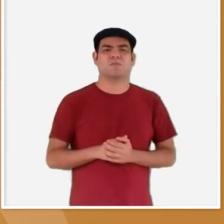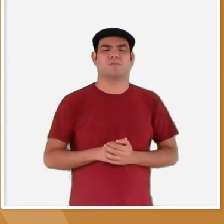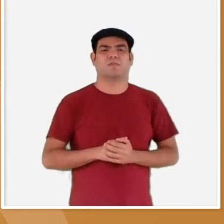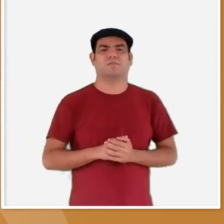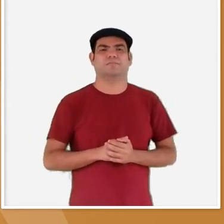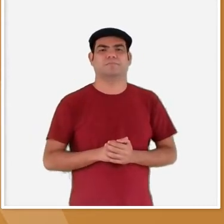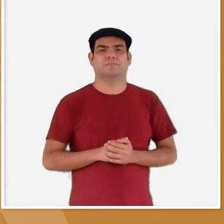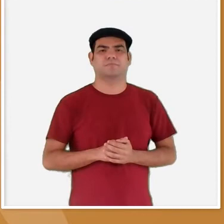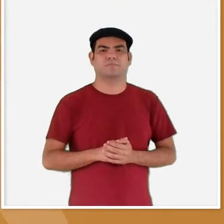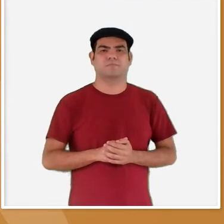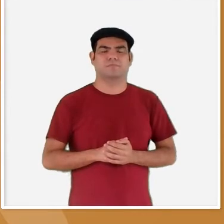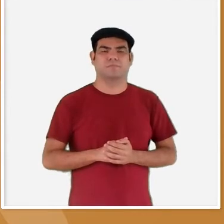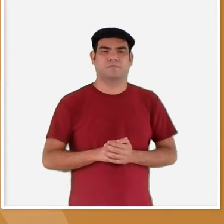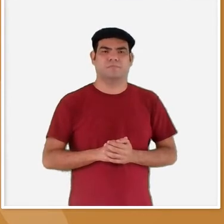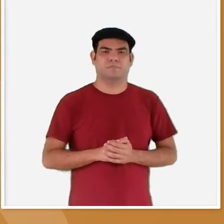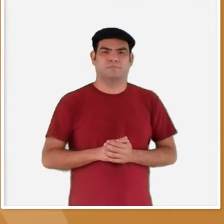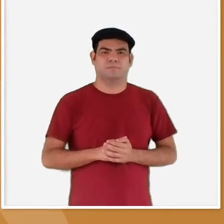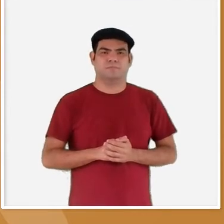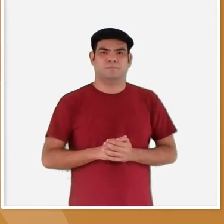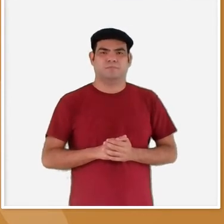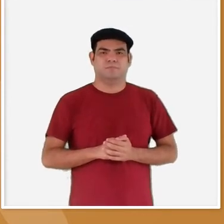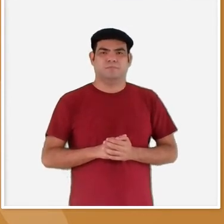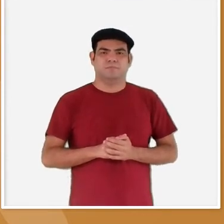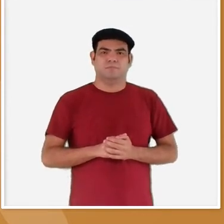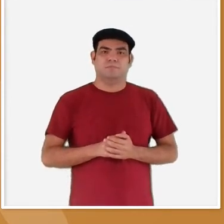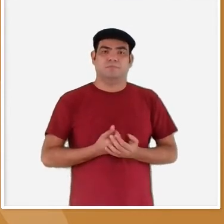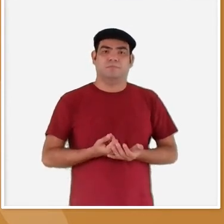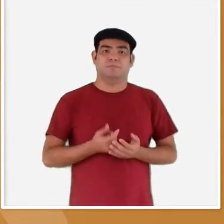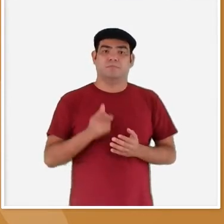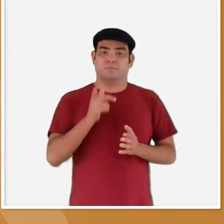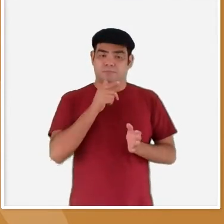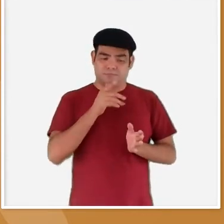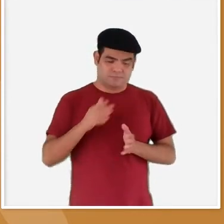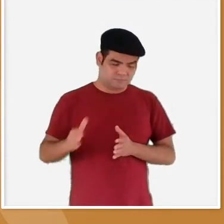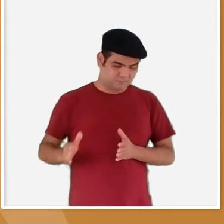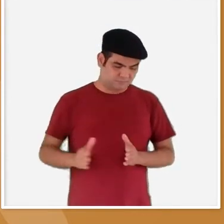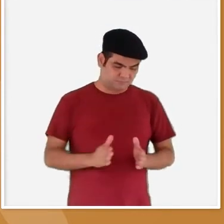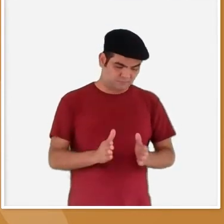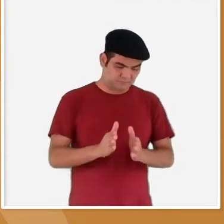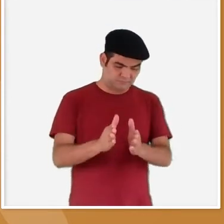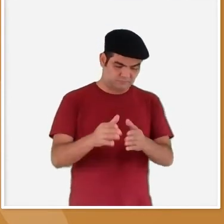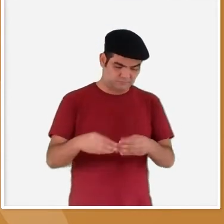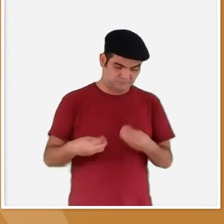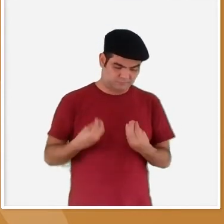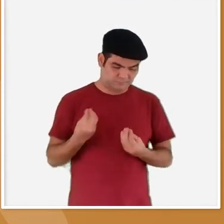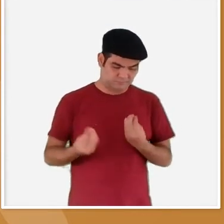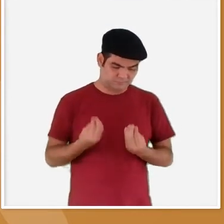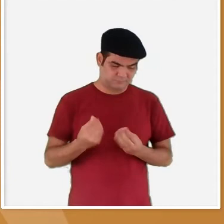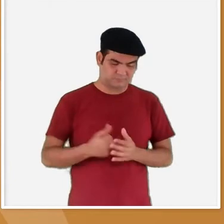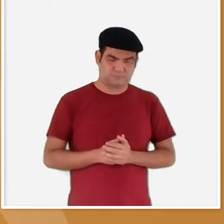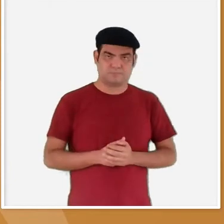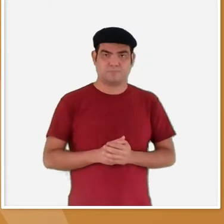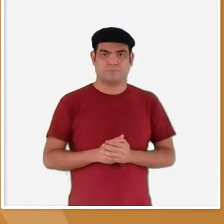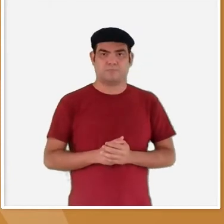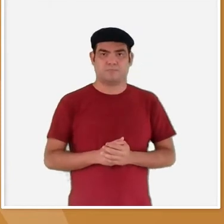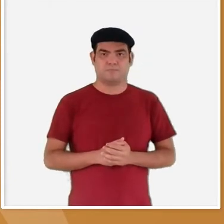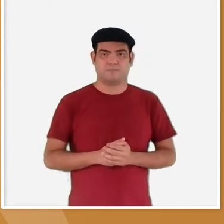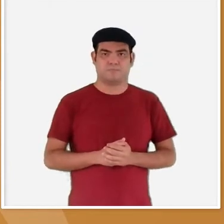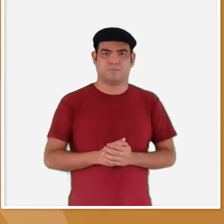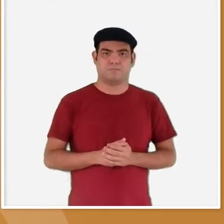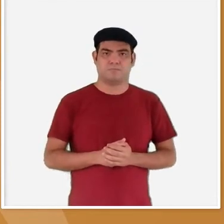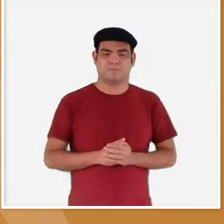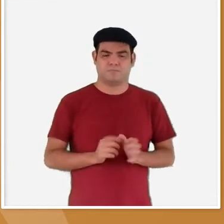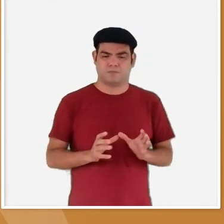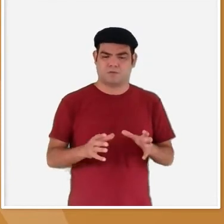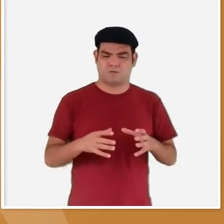tá? A hidrografia. Os rios do México se agrupam em 3